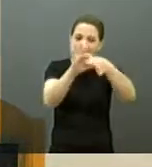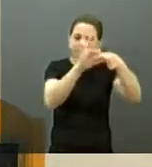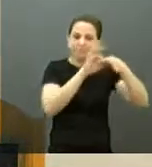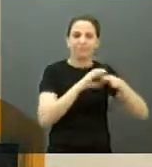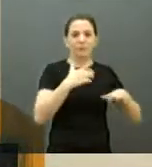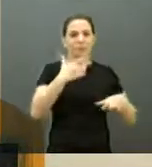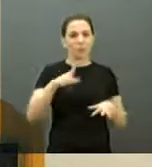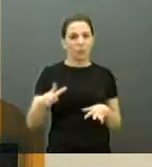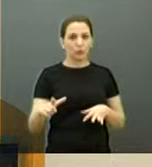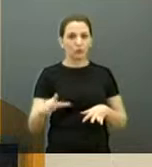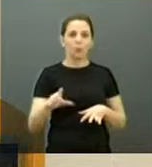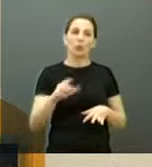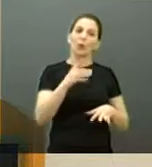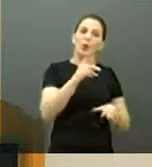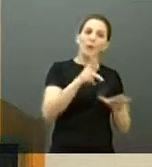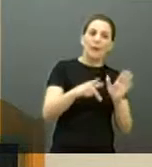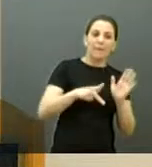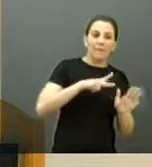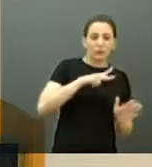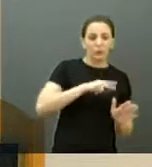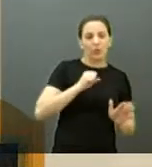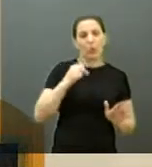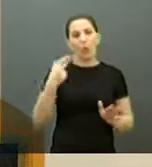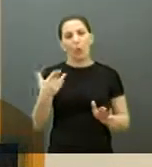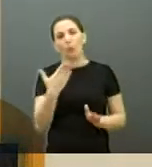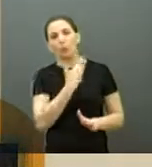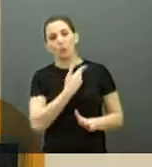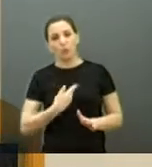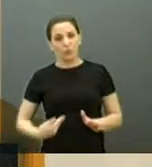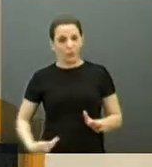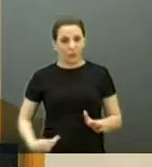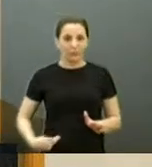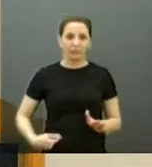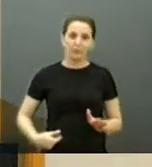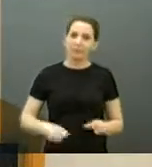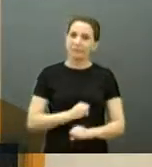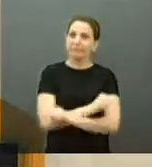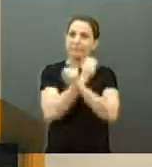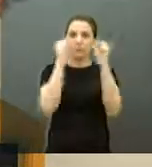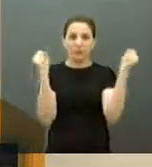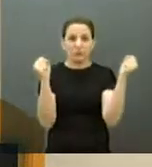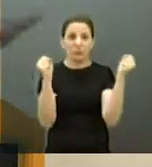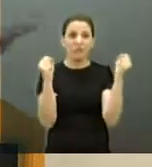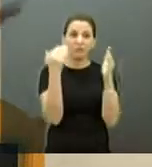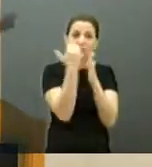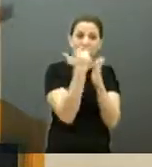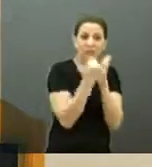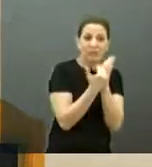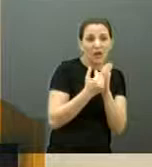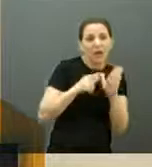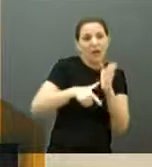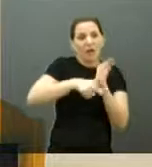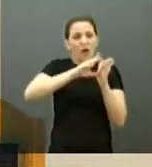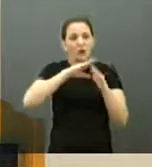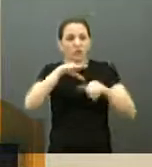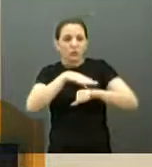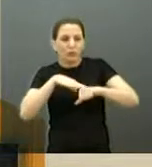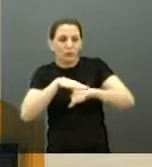seja no setor público ou no setor privado. É impossível você fazer uma escala sem antes dialogar com o profissional, porque